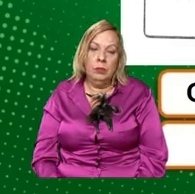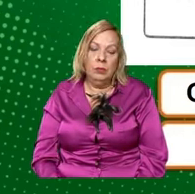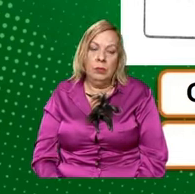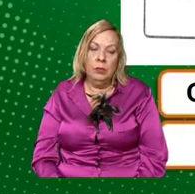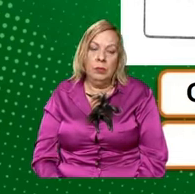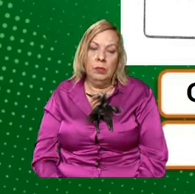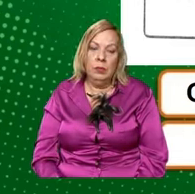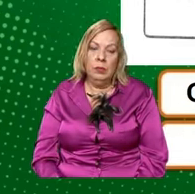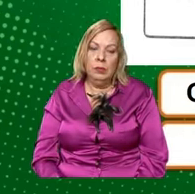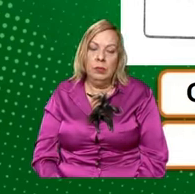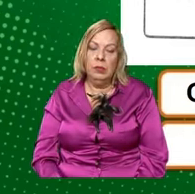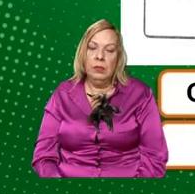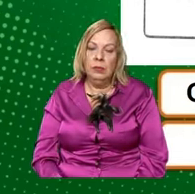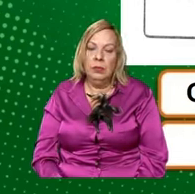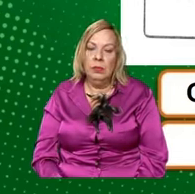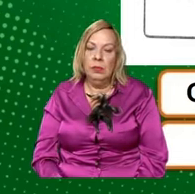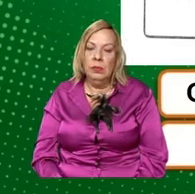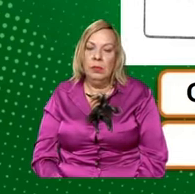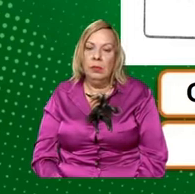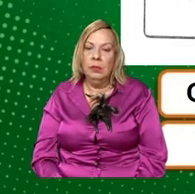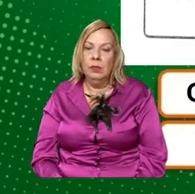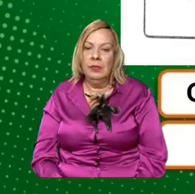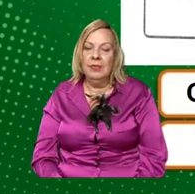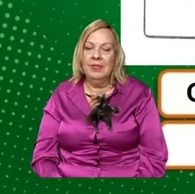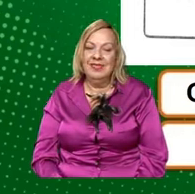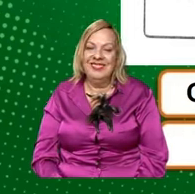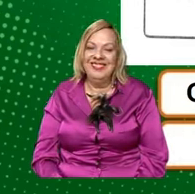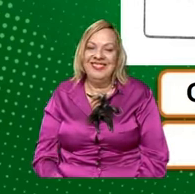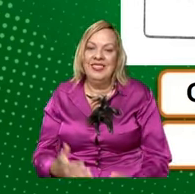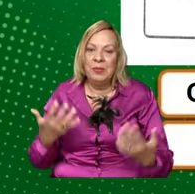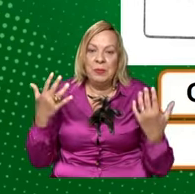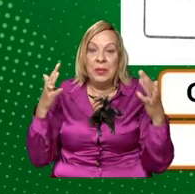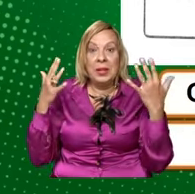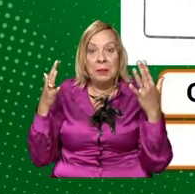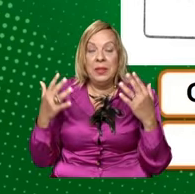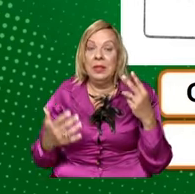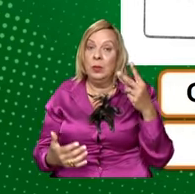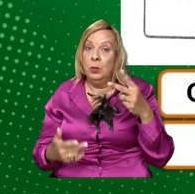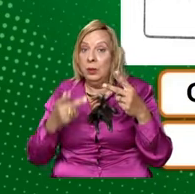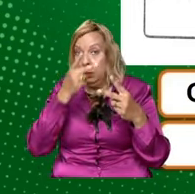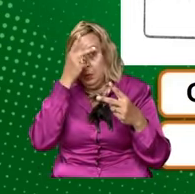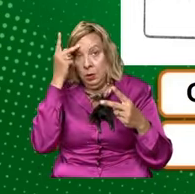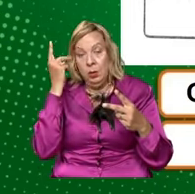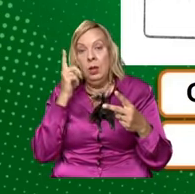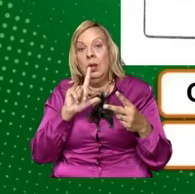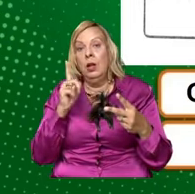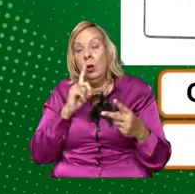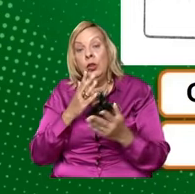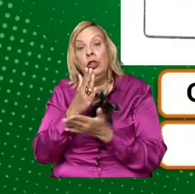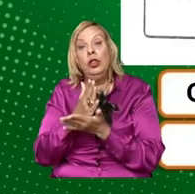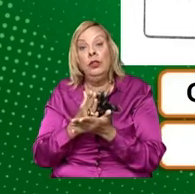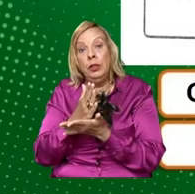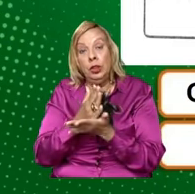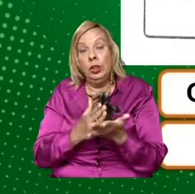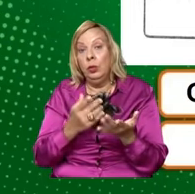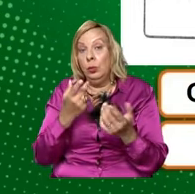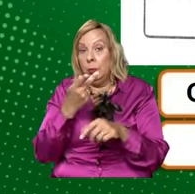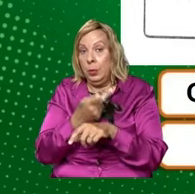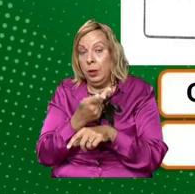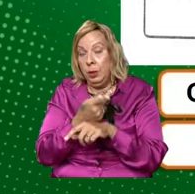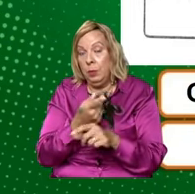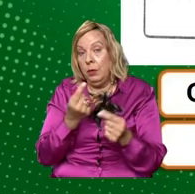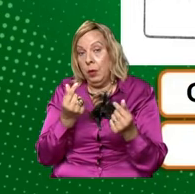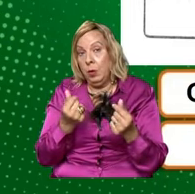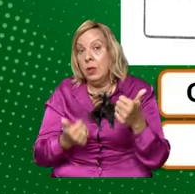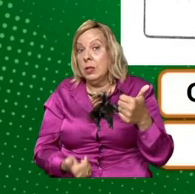Filé tá demais. Aê. Hoje, viu? Ô, Filé, mulher, tu tá demais aqui, Regional Capela.